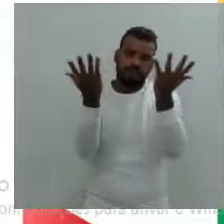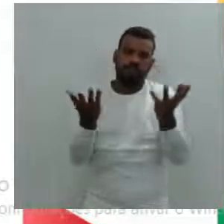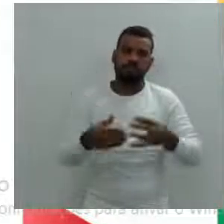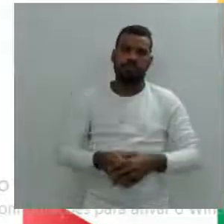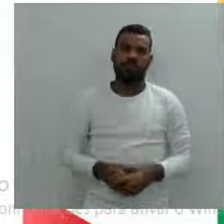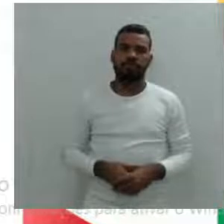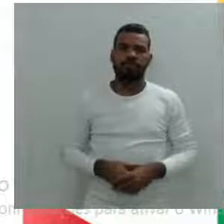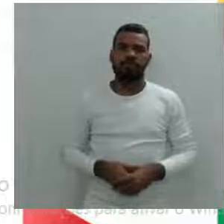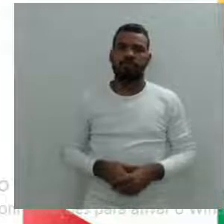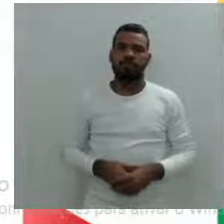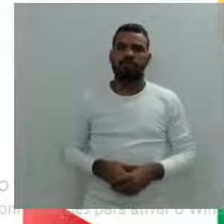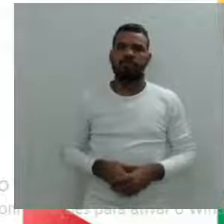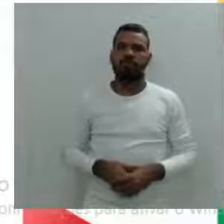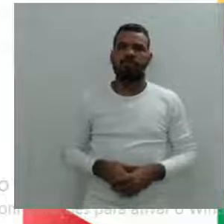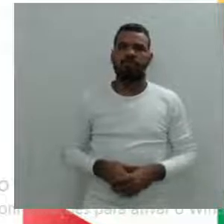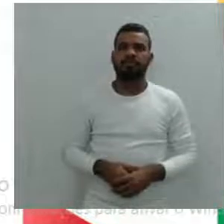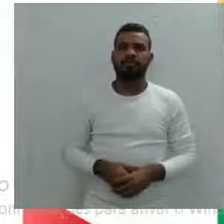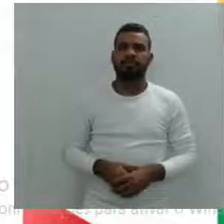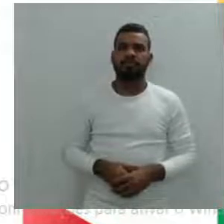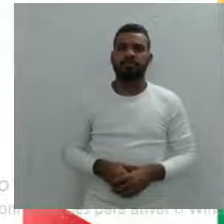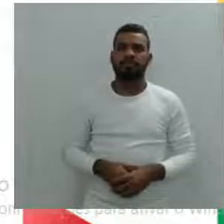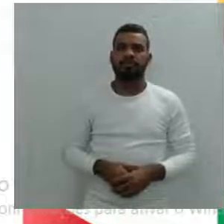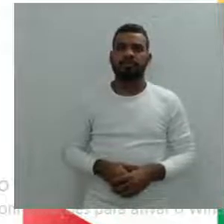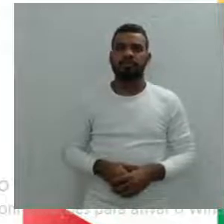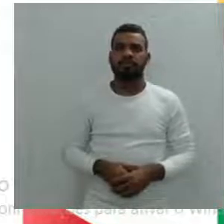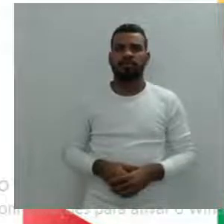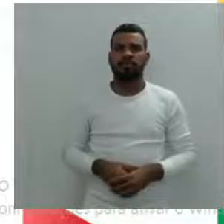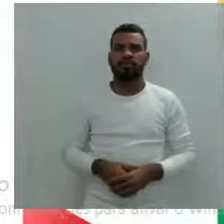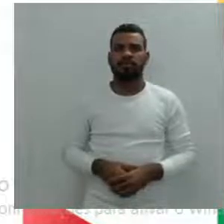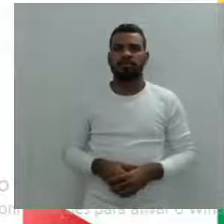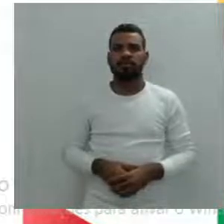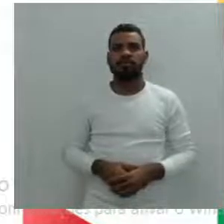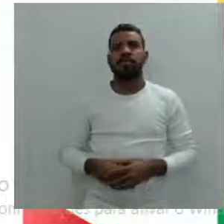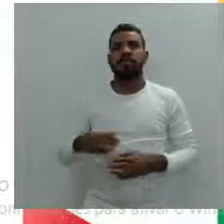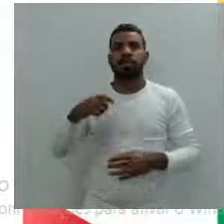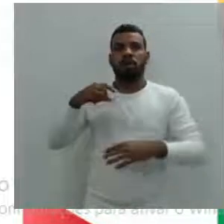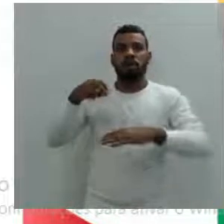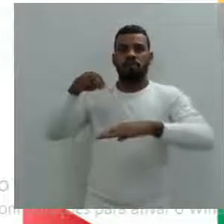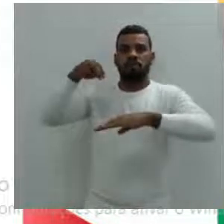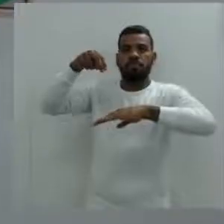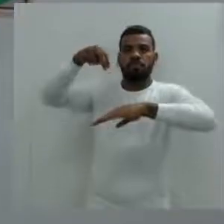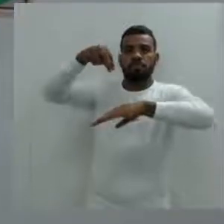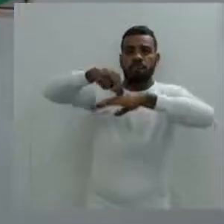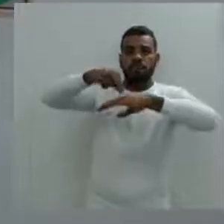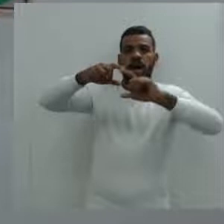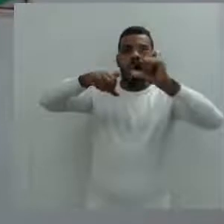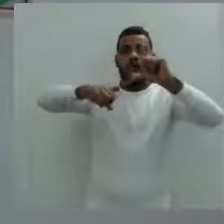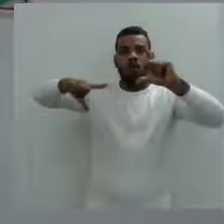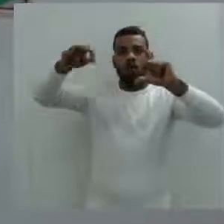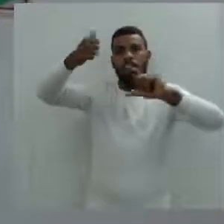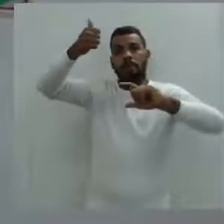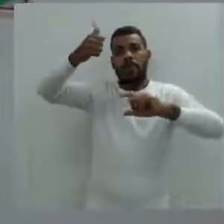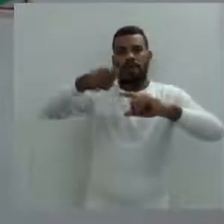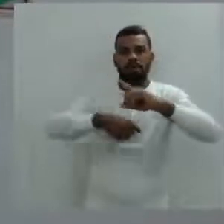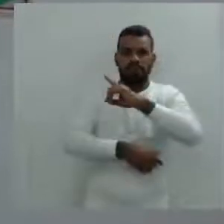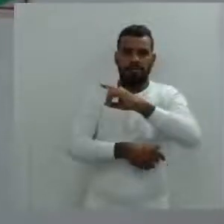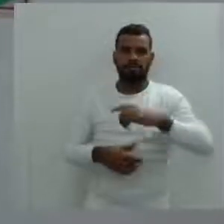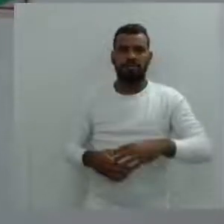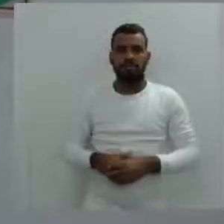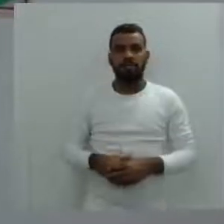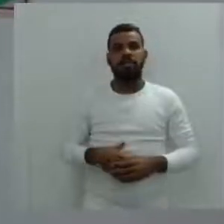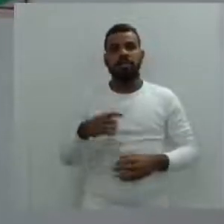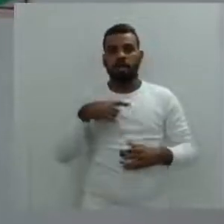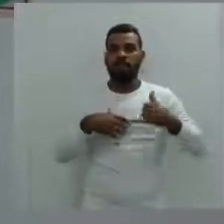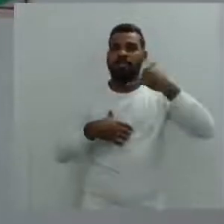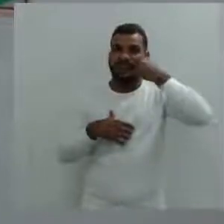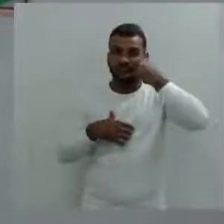Então a gente está vendo, por exemplo, aí o primeiro astronauta a pisar na Lua. Né? Aqui vamos ter o